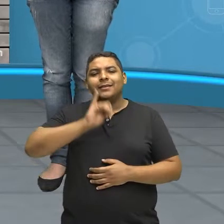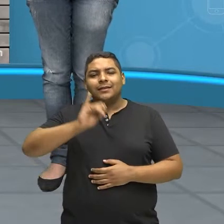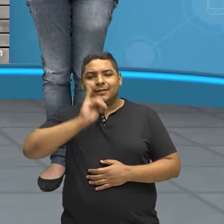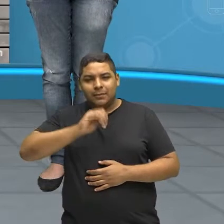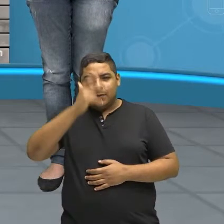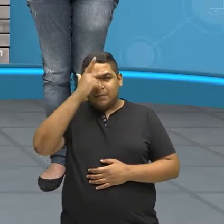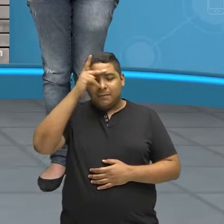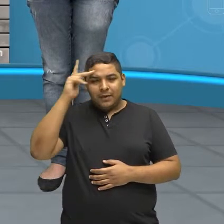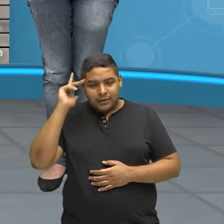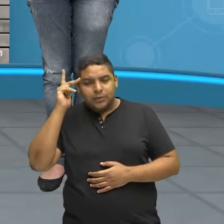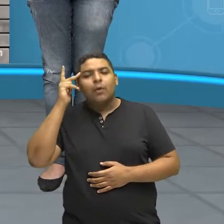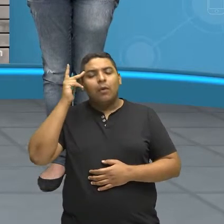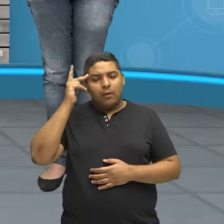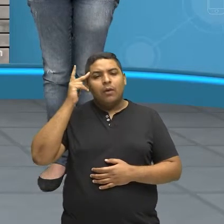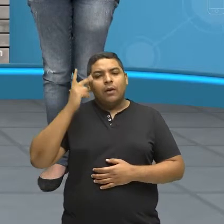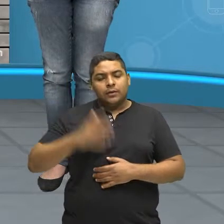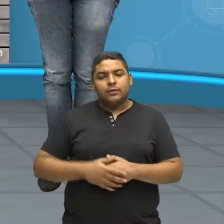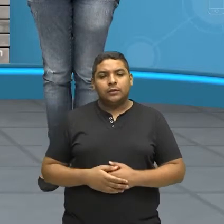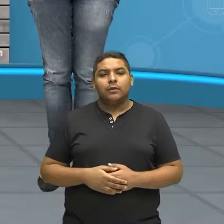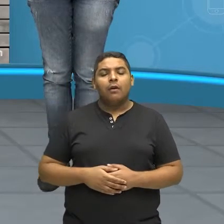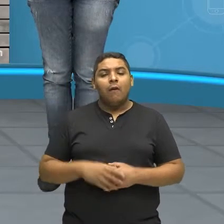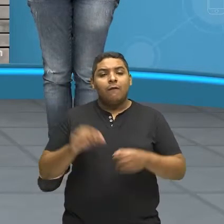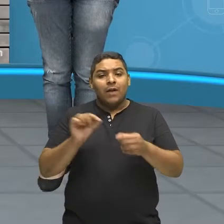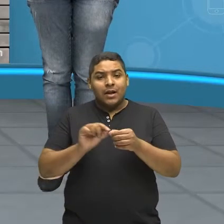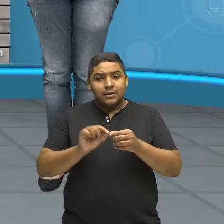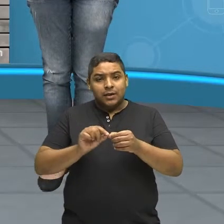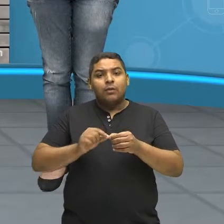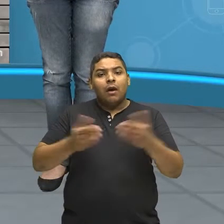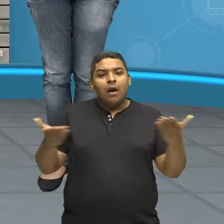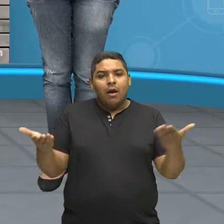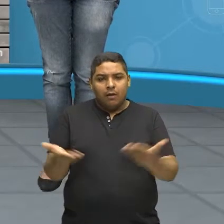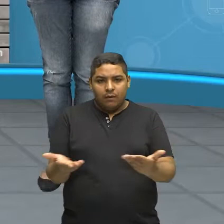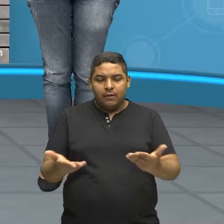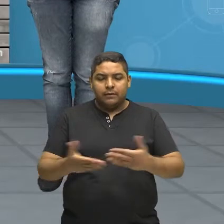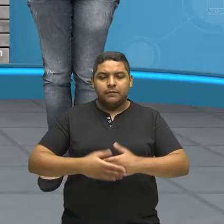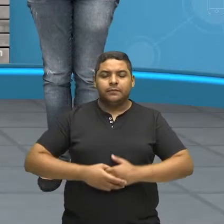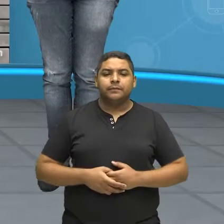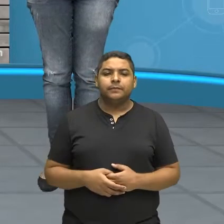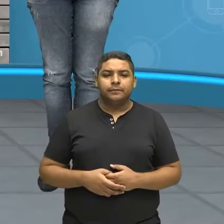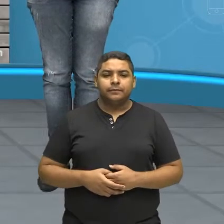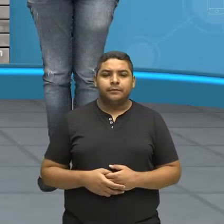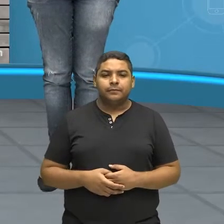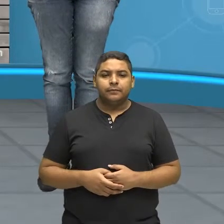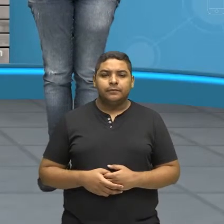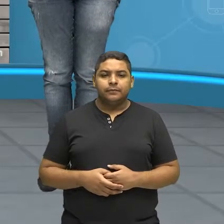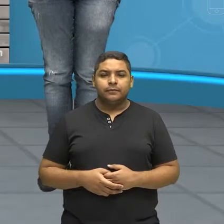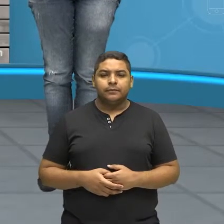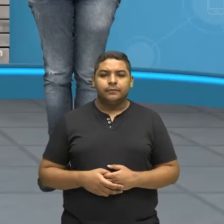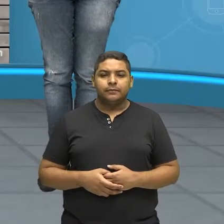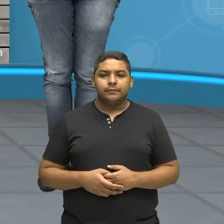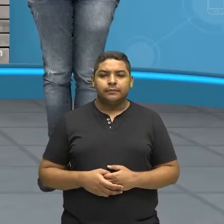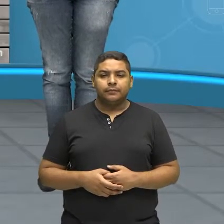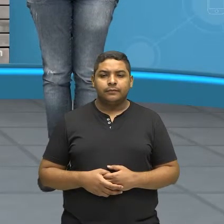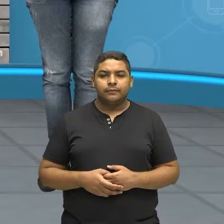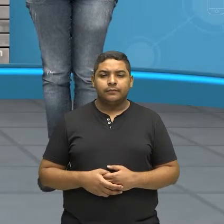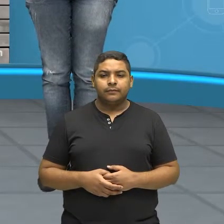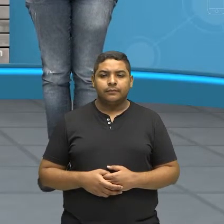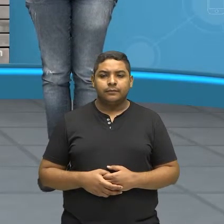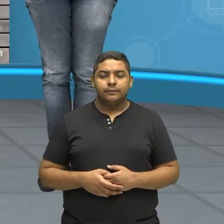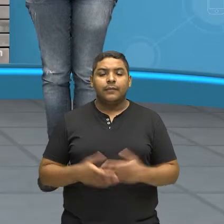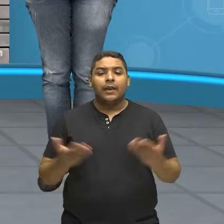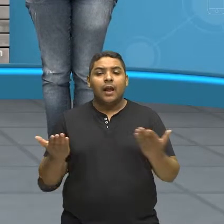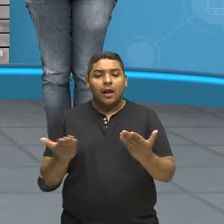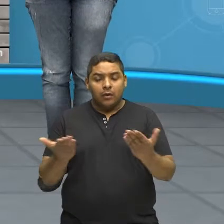pessoas que estão fazendo atividades neste momento que eu estou falando. Tudo bem, people? Então, agora a gente vai ver um pouquinho mais